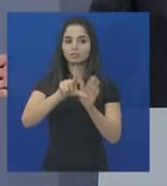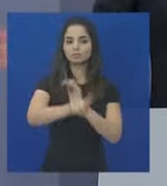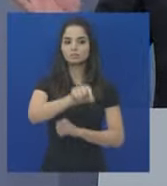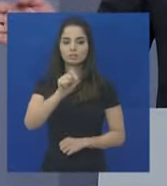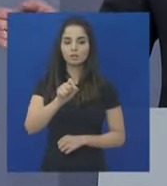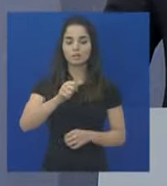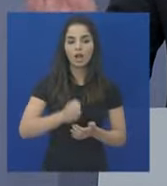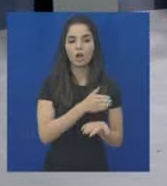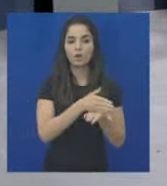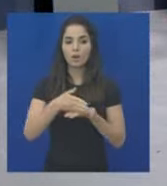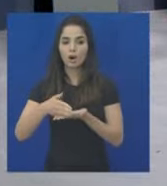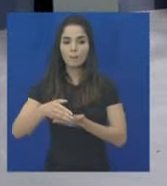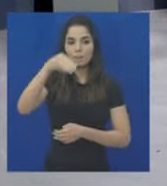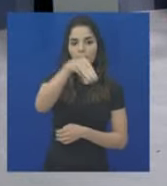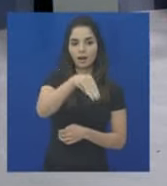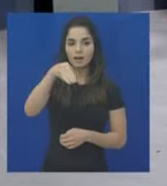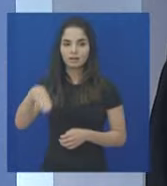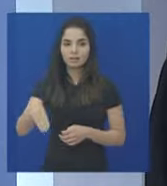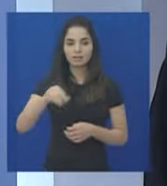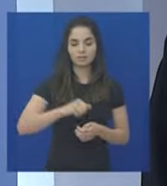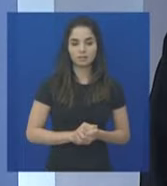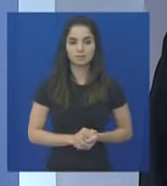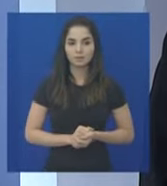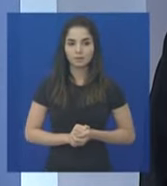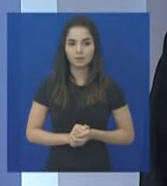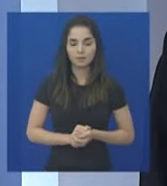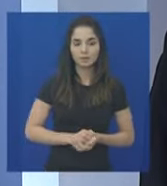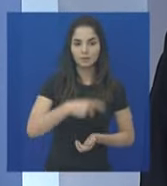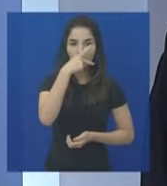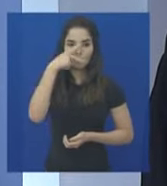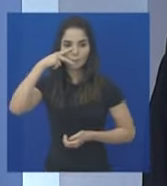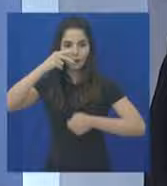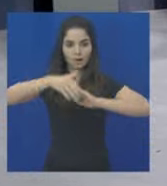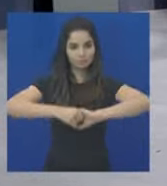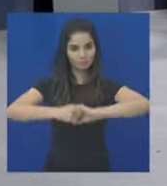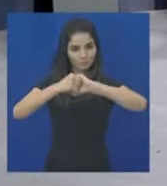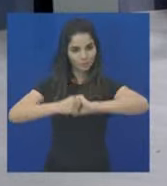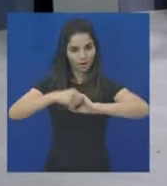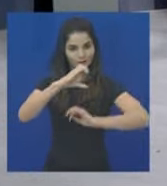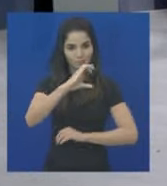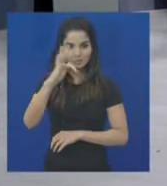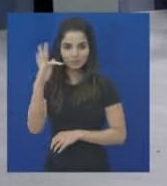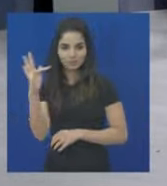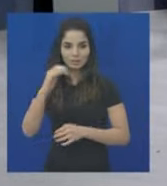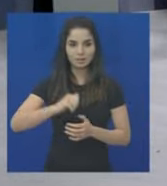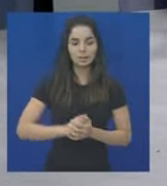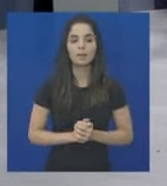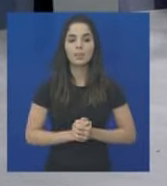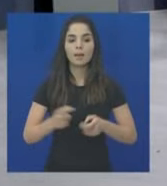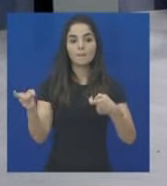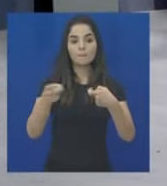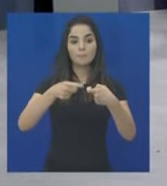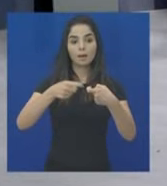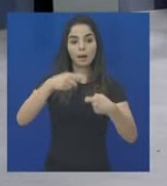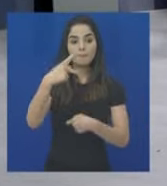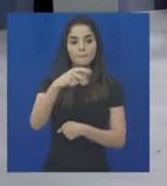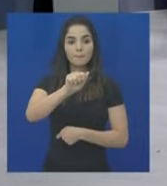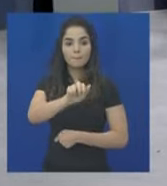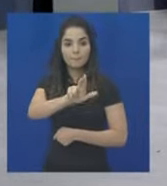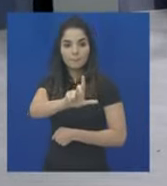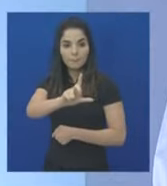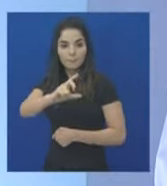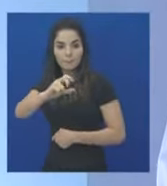minha direita estão Marquinho Mendes, da coligação de mãos dadas por Cabo Frio, doutor Paulo César, da